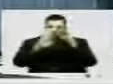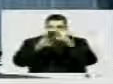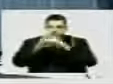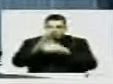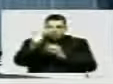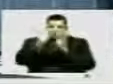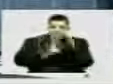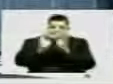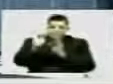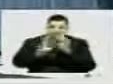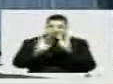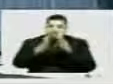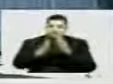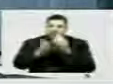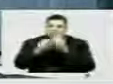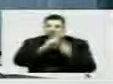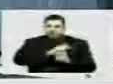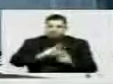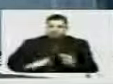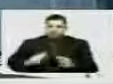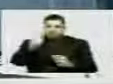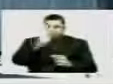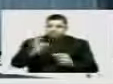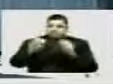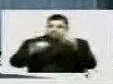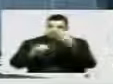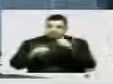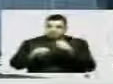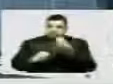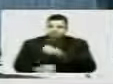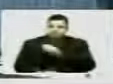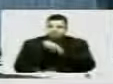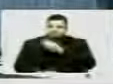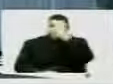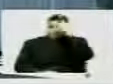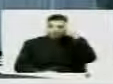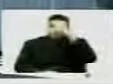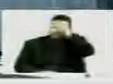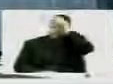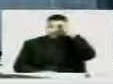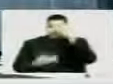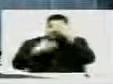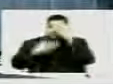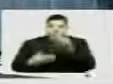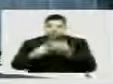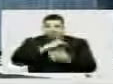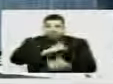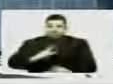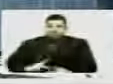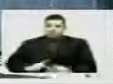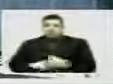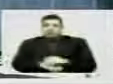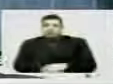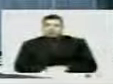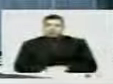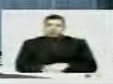medidas propostas pelo governo federal terão na vida do povo do Amazonas. Muito obrigado, senhor presidente.